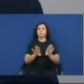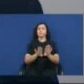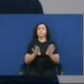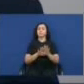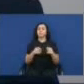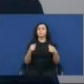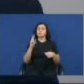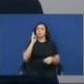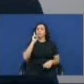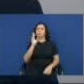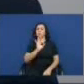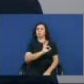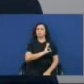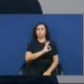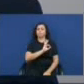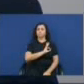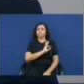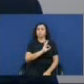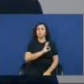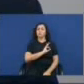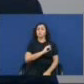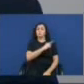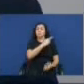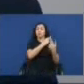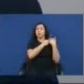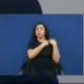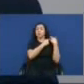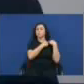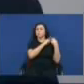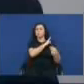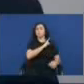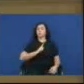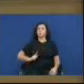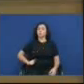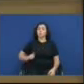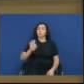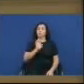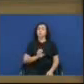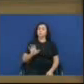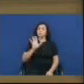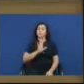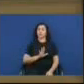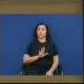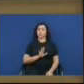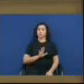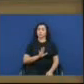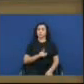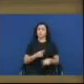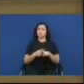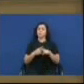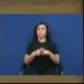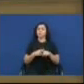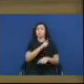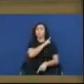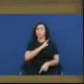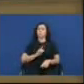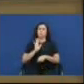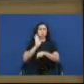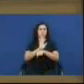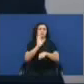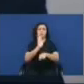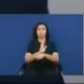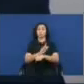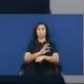questão da Polícia Militar, que é responsabilidade do governo Alckmin, que realmente não dá condição para a Polícia